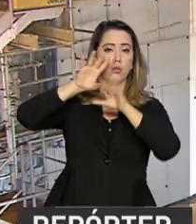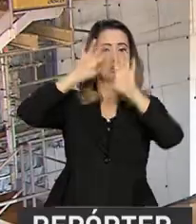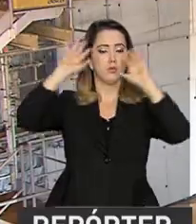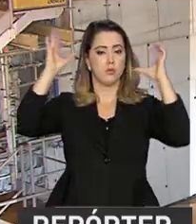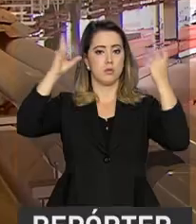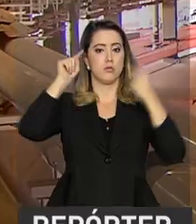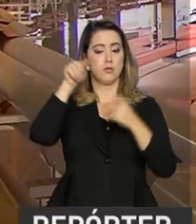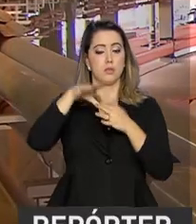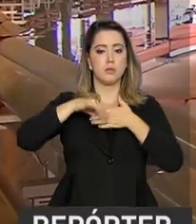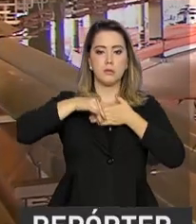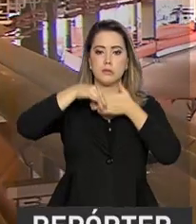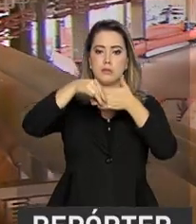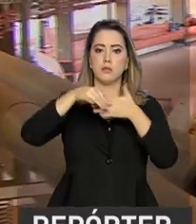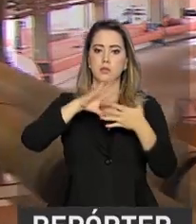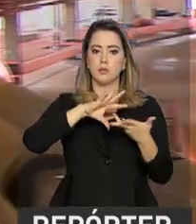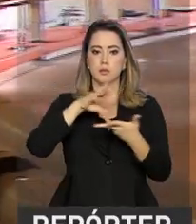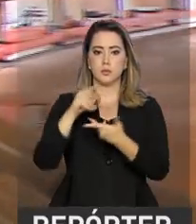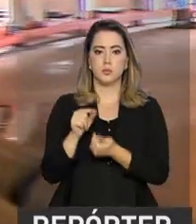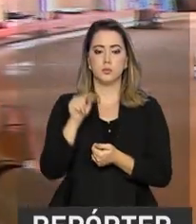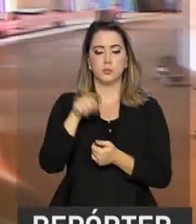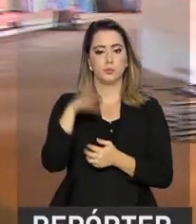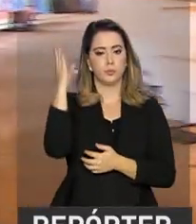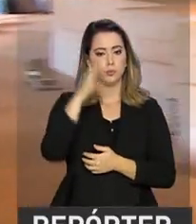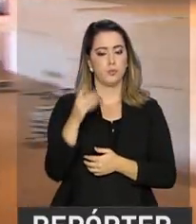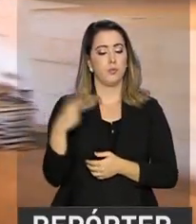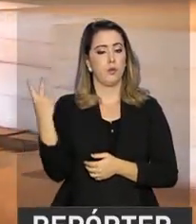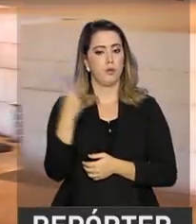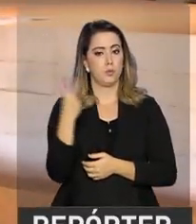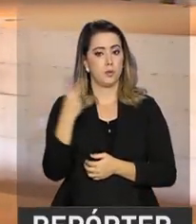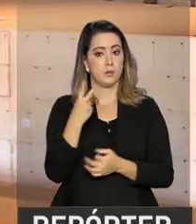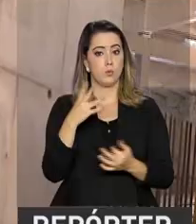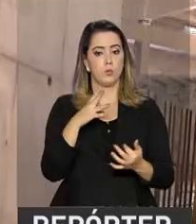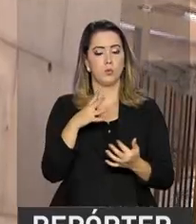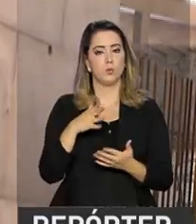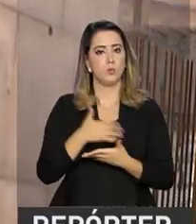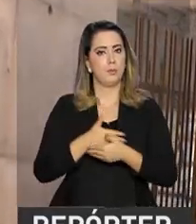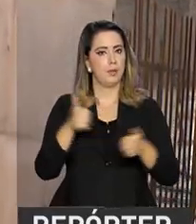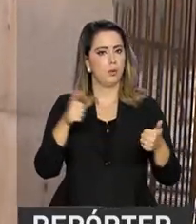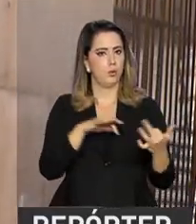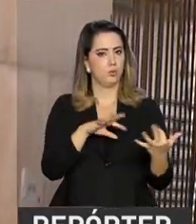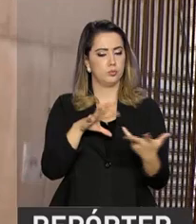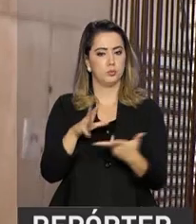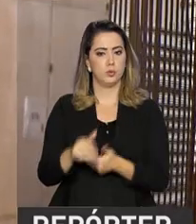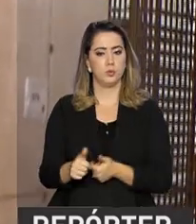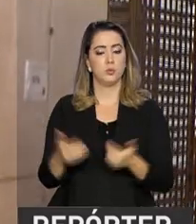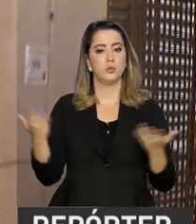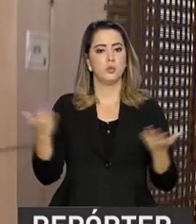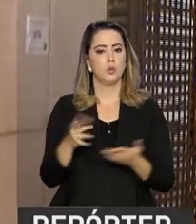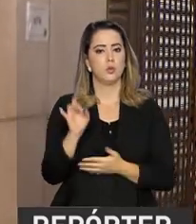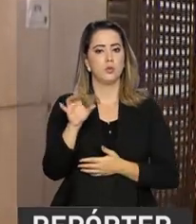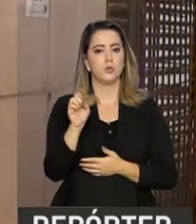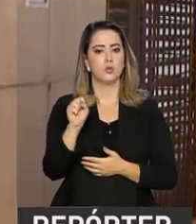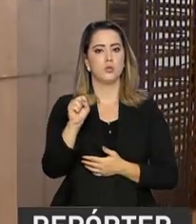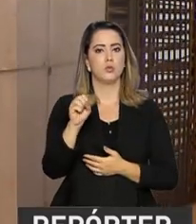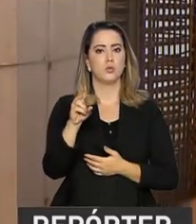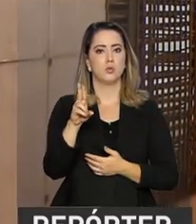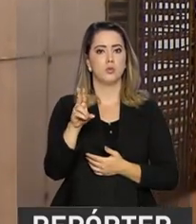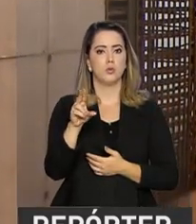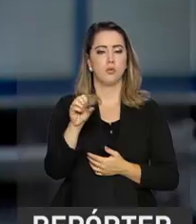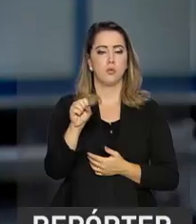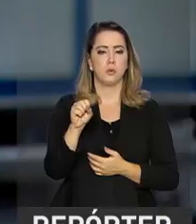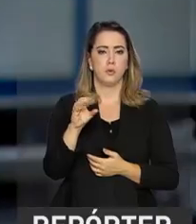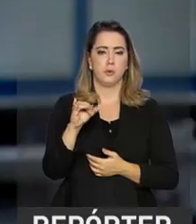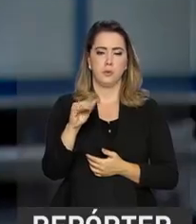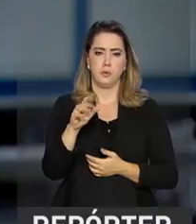de síncrotron, o segundo aparelho de quarta geração no planeta. Até o momento, só a Suécia trabalha com algo